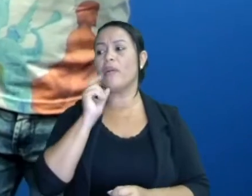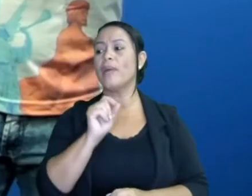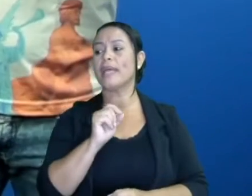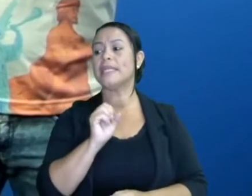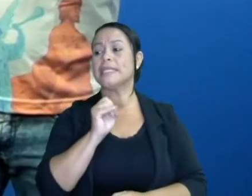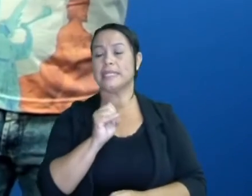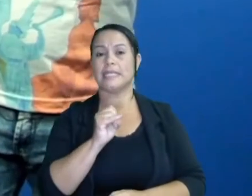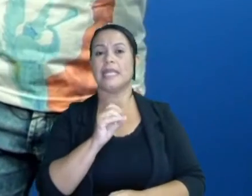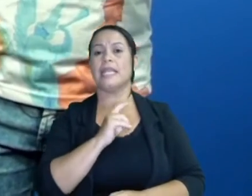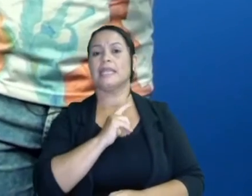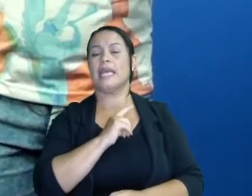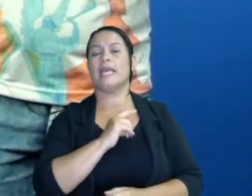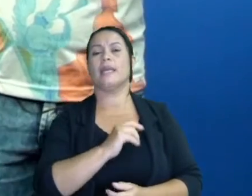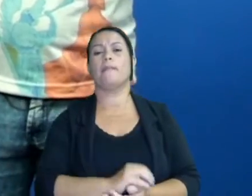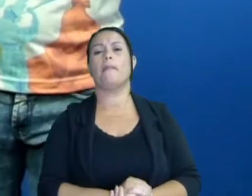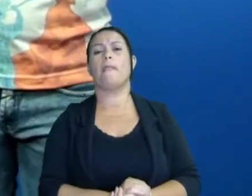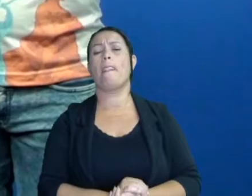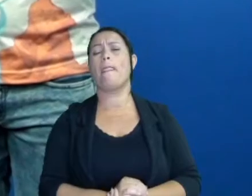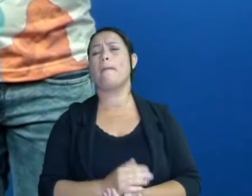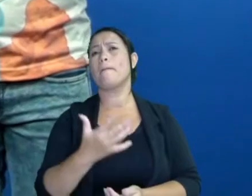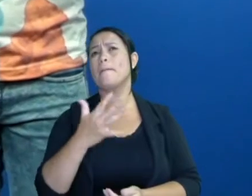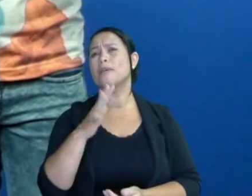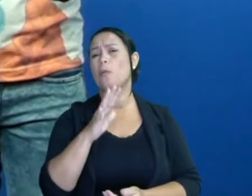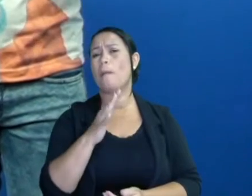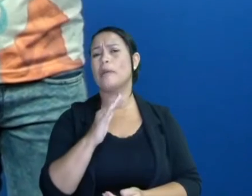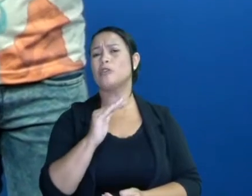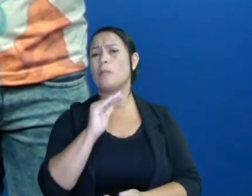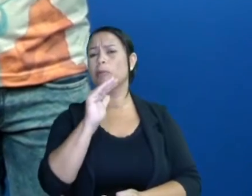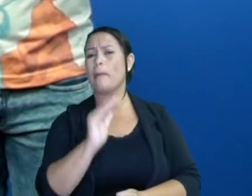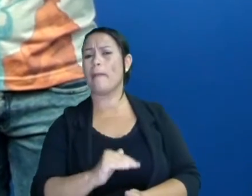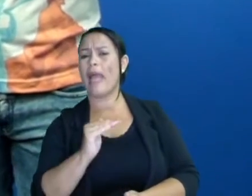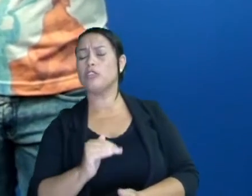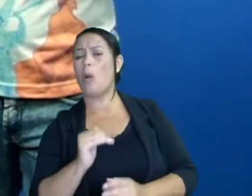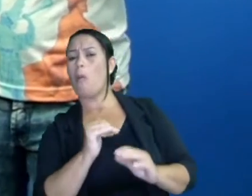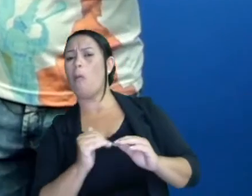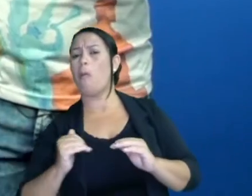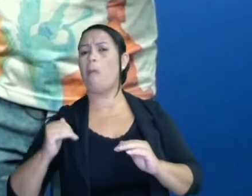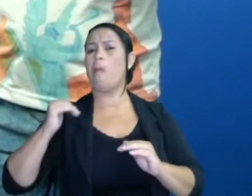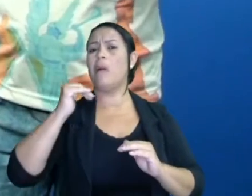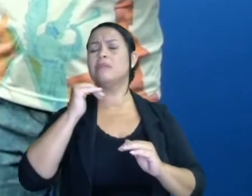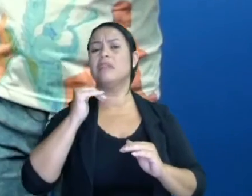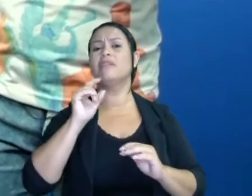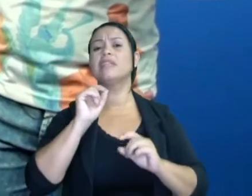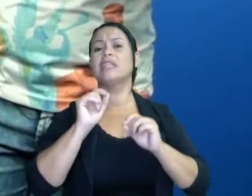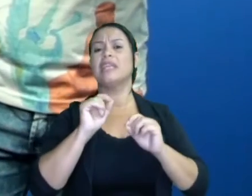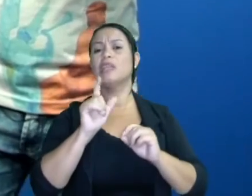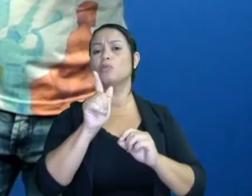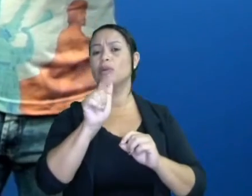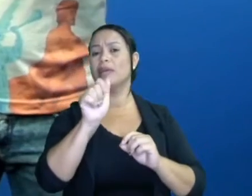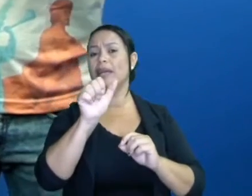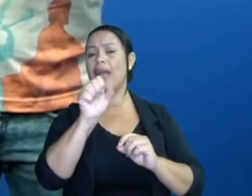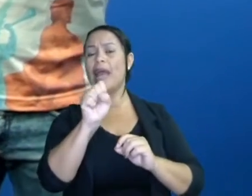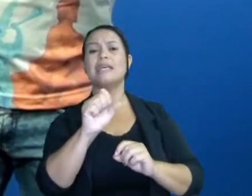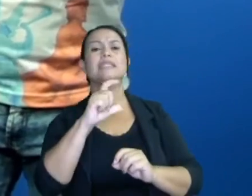Se houvesse uma concentração muito baixa ou muito elevada desses gás,